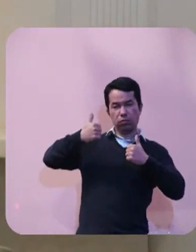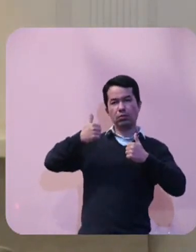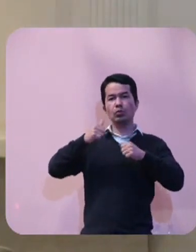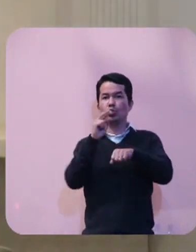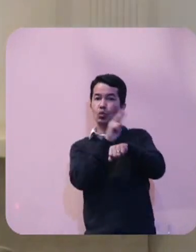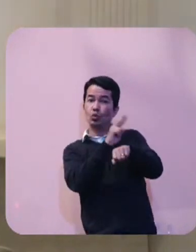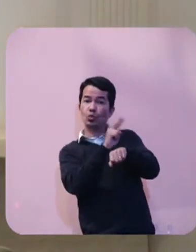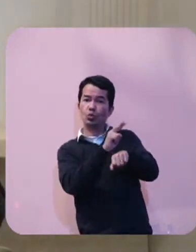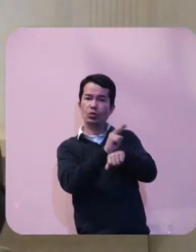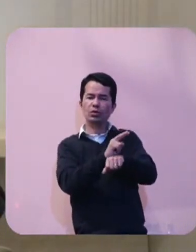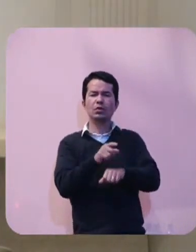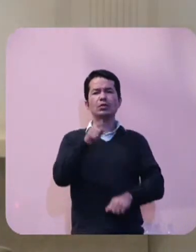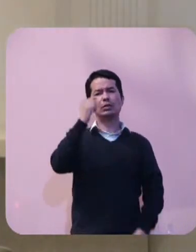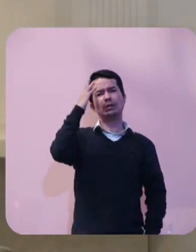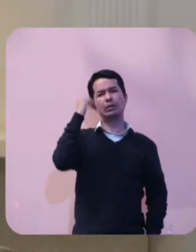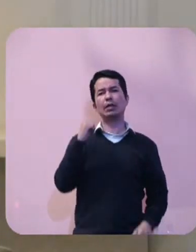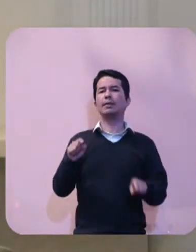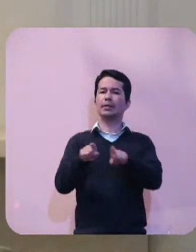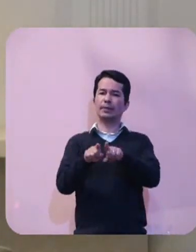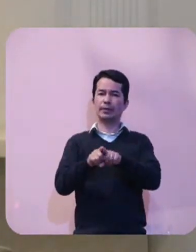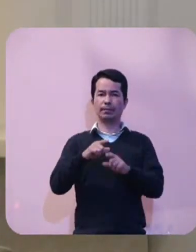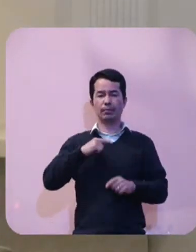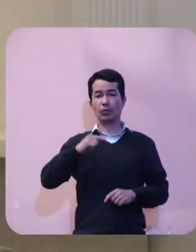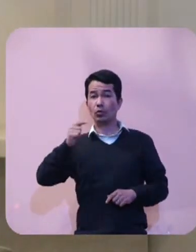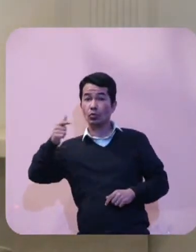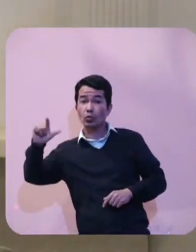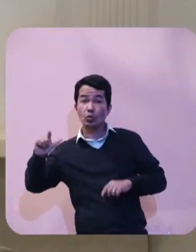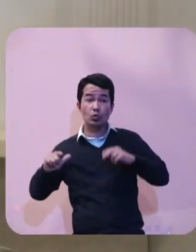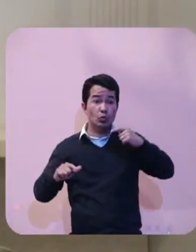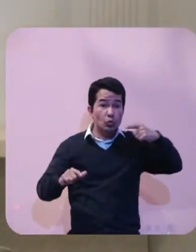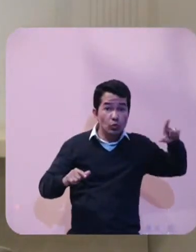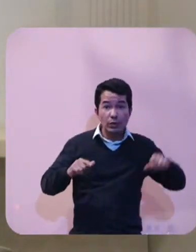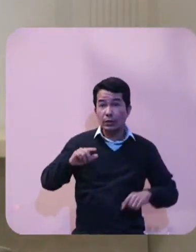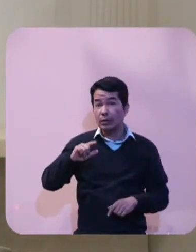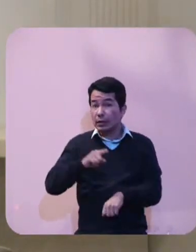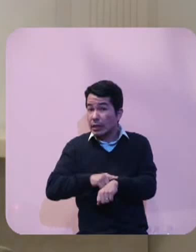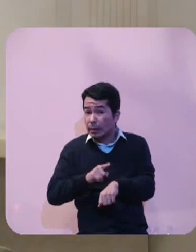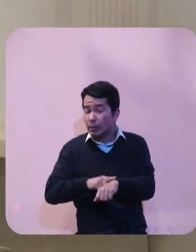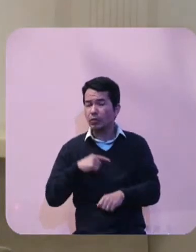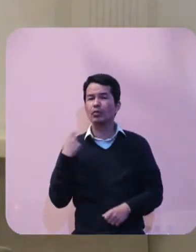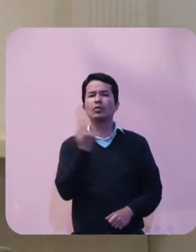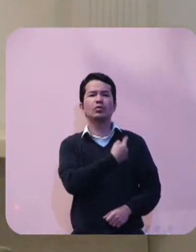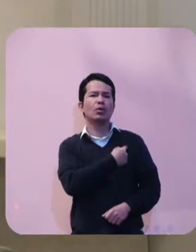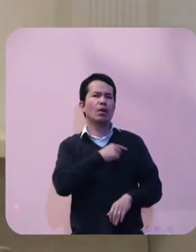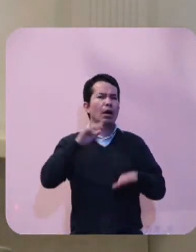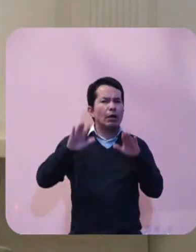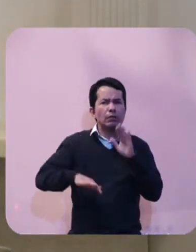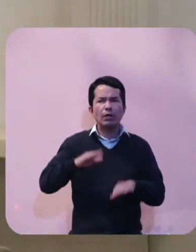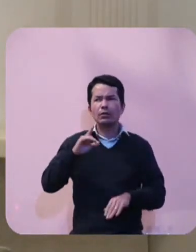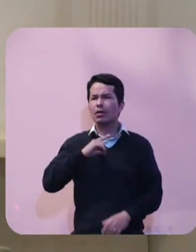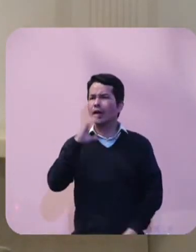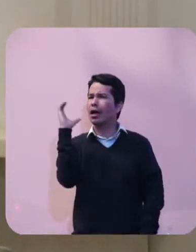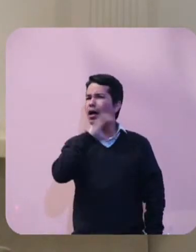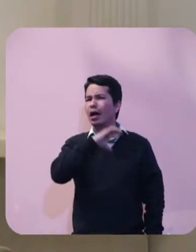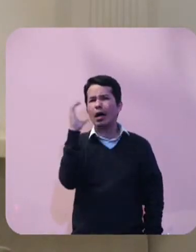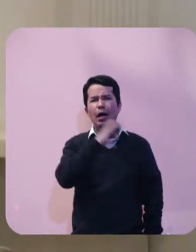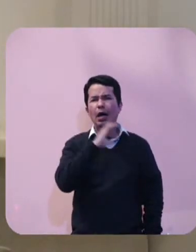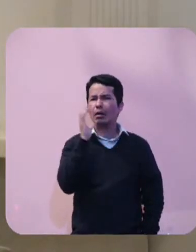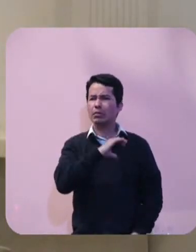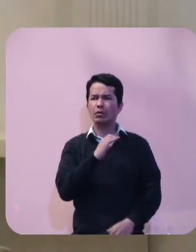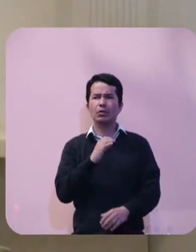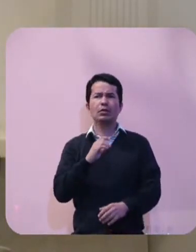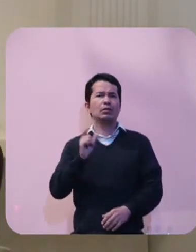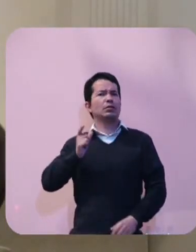nosso tempo com eles, a gente vive algo tão curto, tão